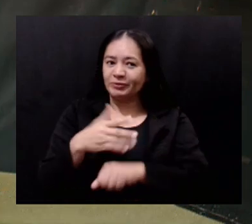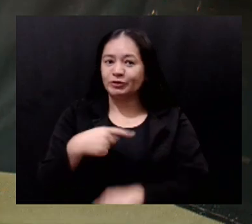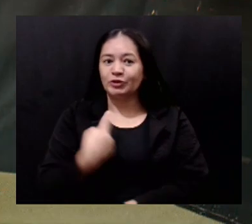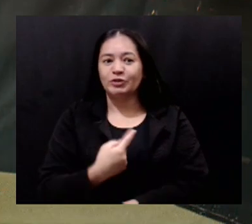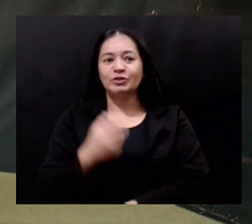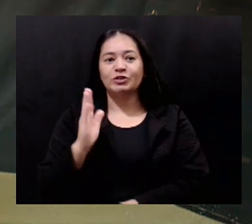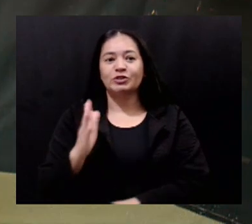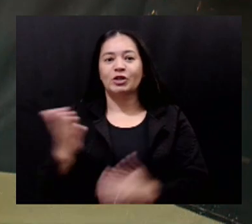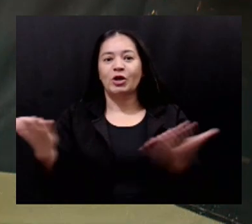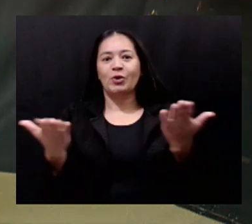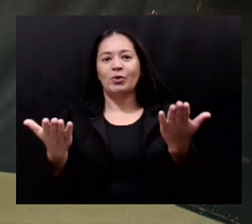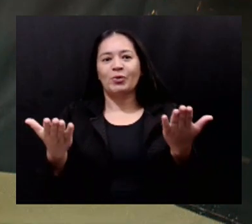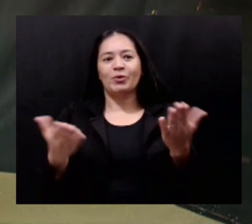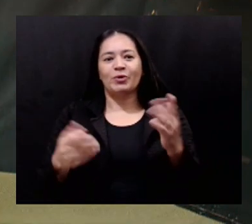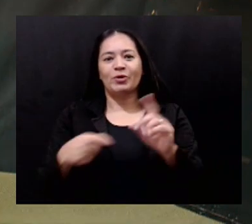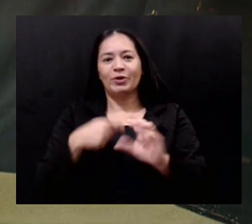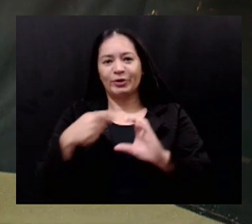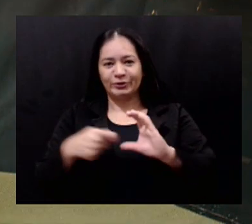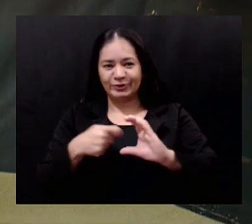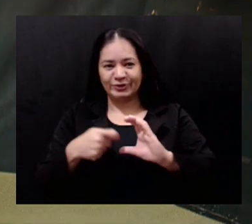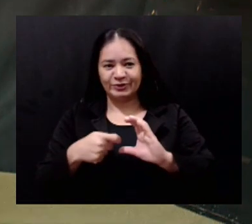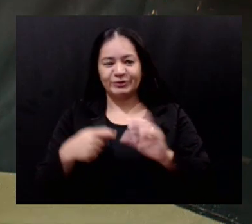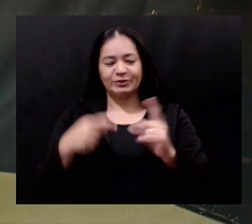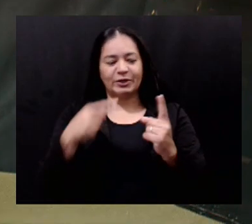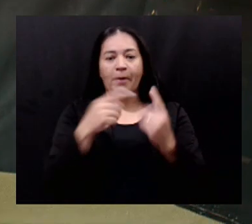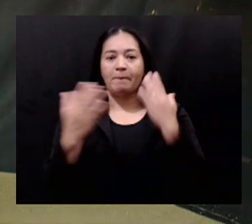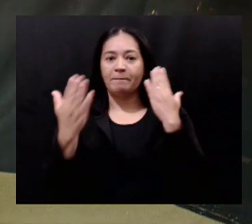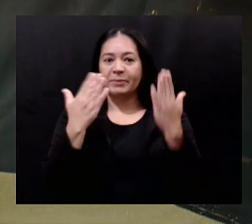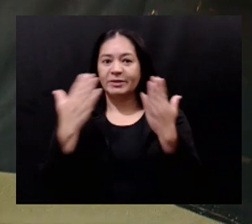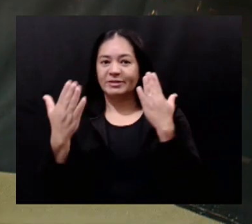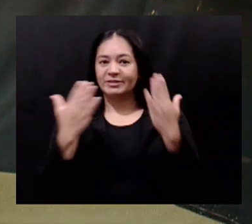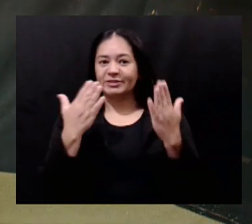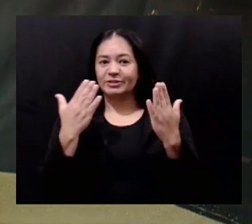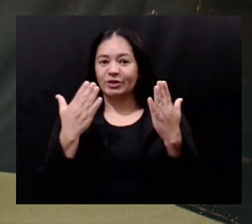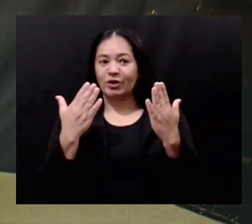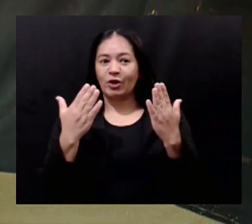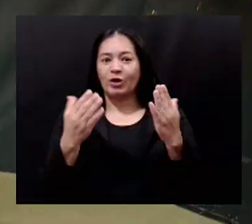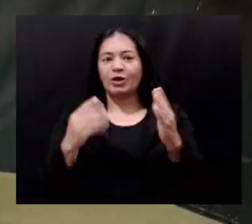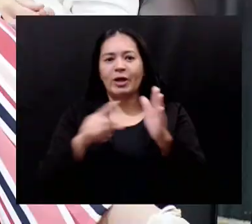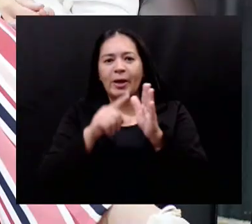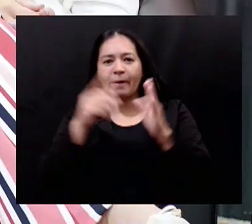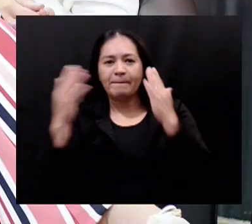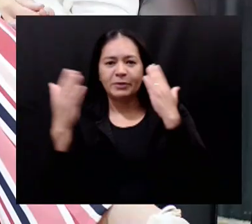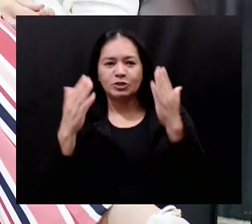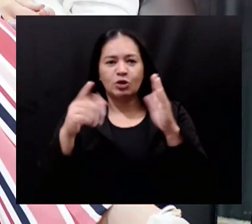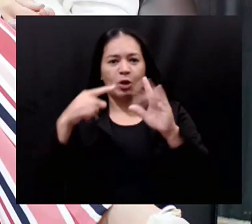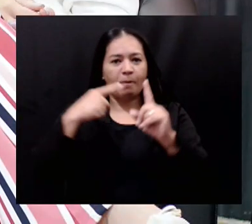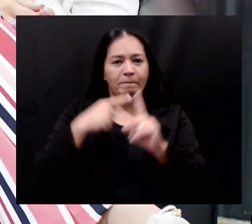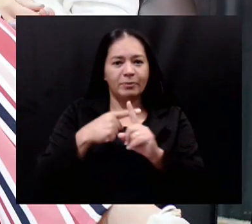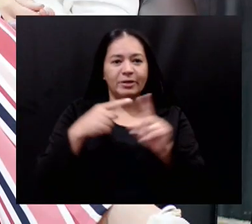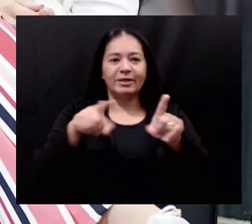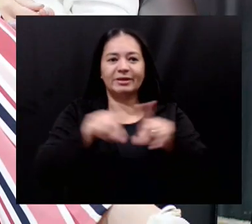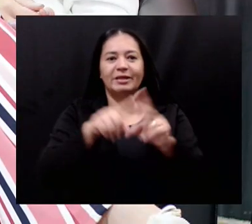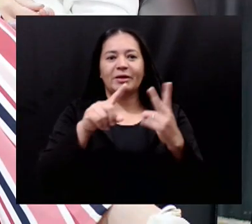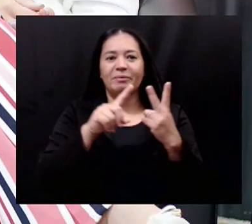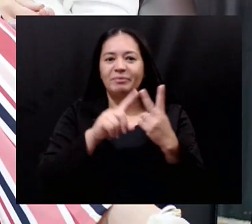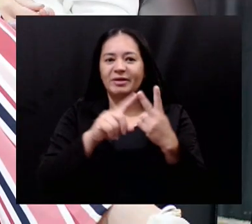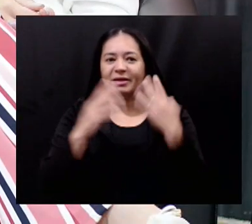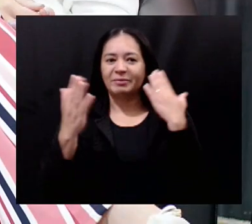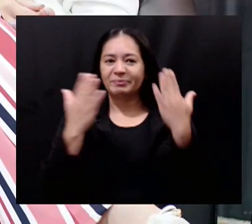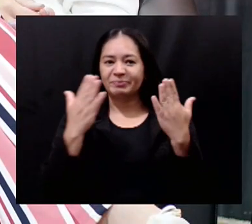a psicóloga, especialista em psicologia positiva, a Joyce dos Reis, e também a psicóloga